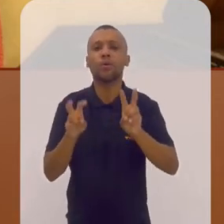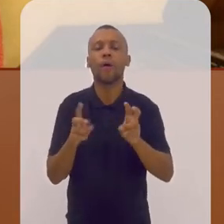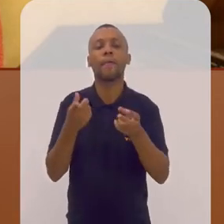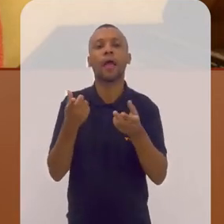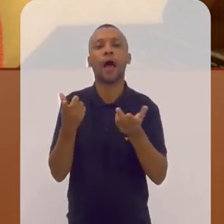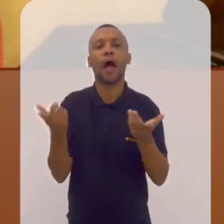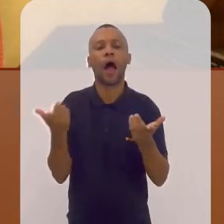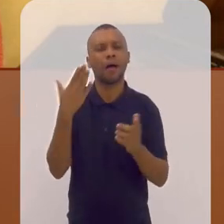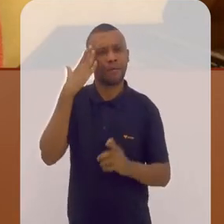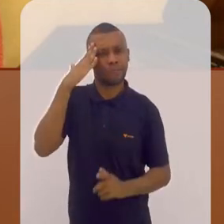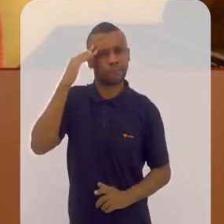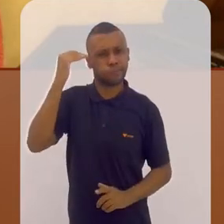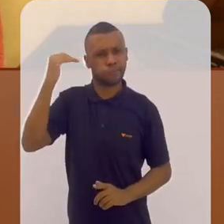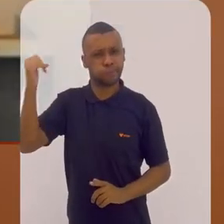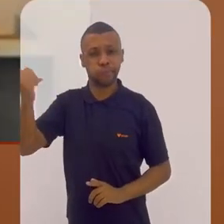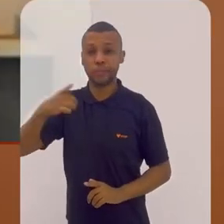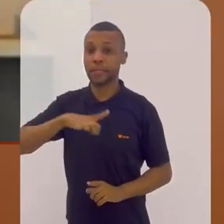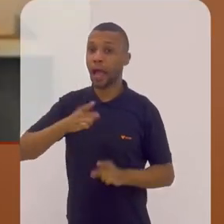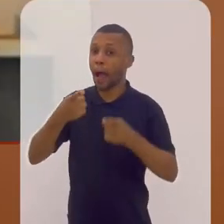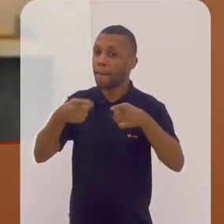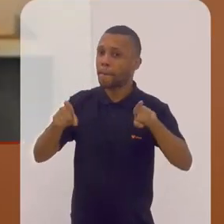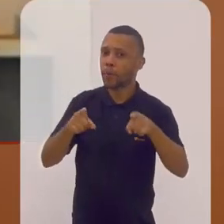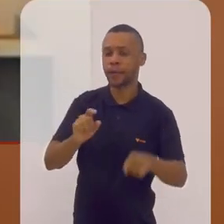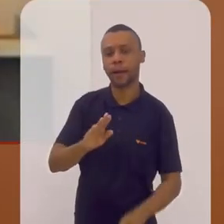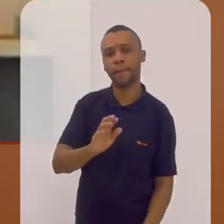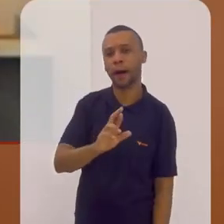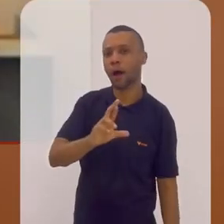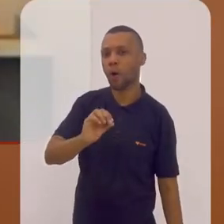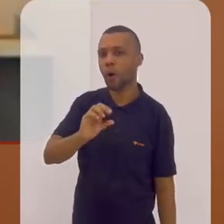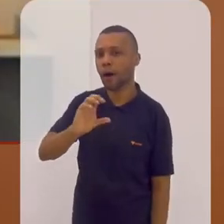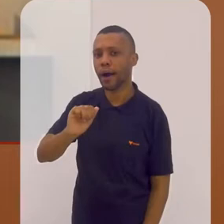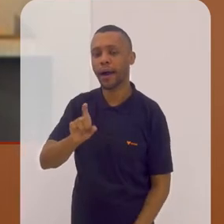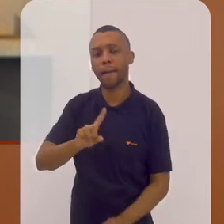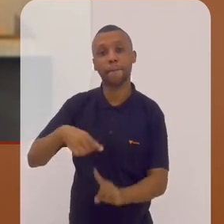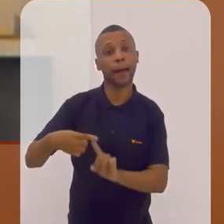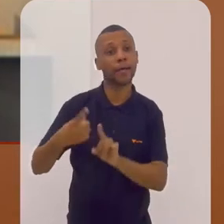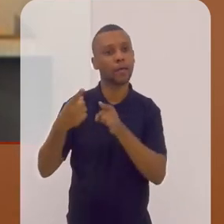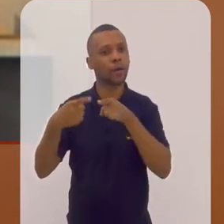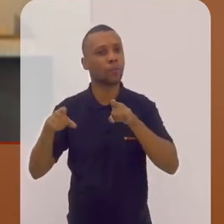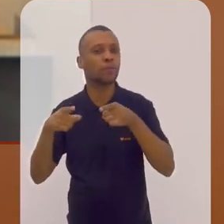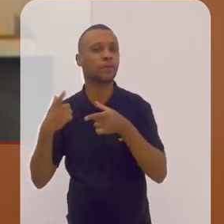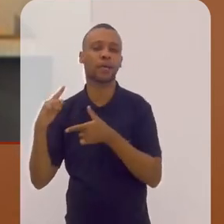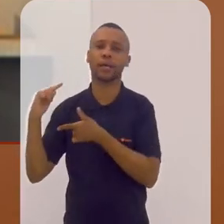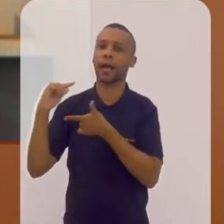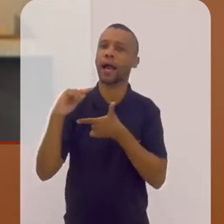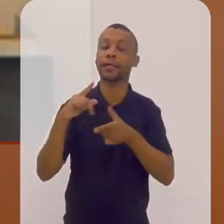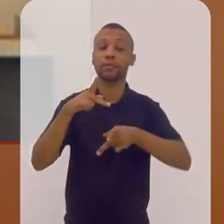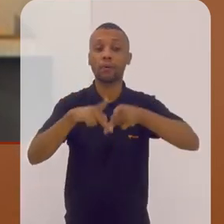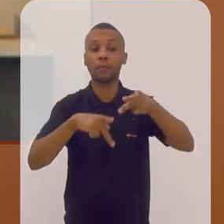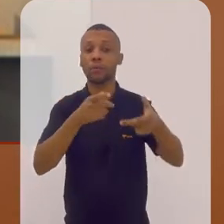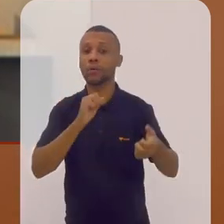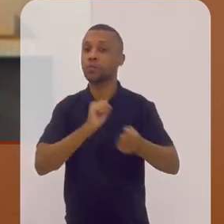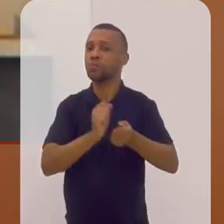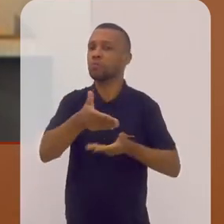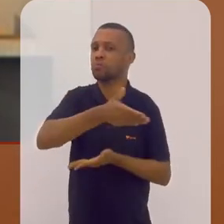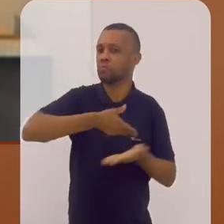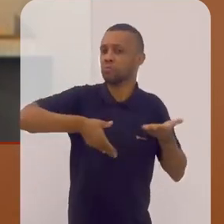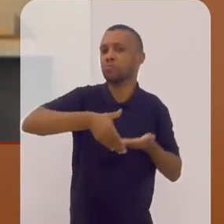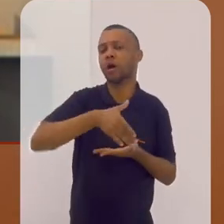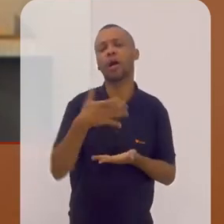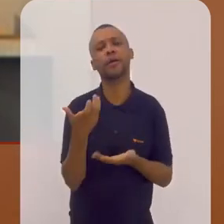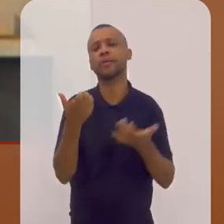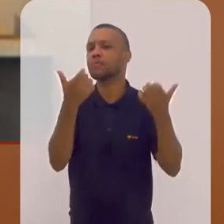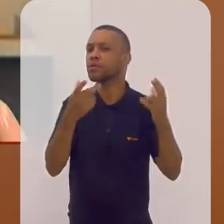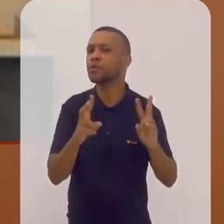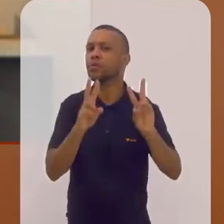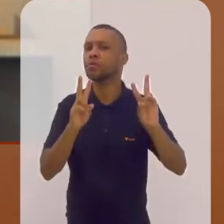a repercussão, né, que tem a música barroca e a música clássica junto à população. E agora eu queria que você voltasse um